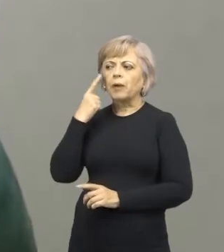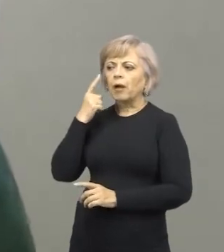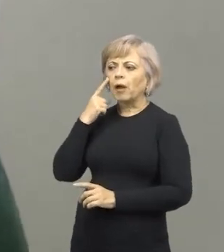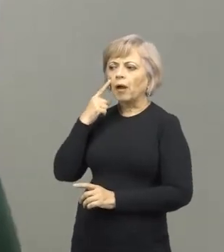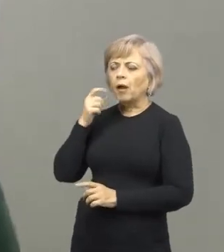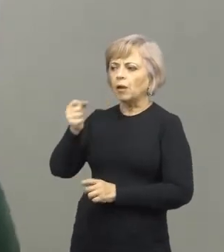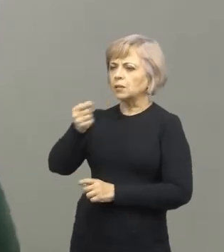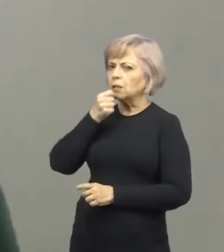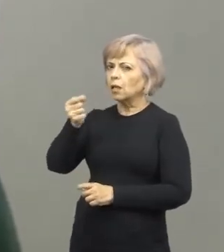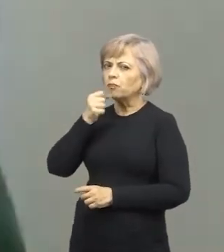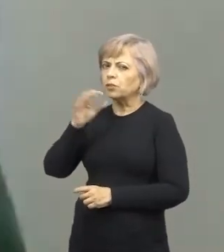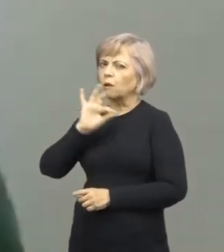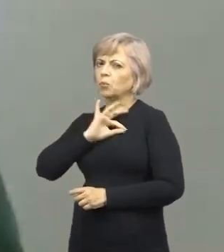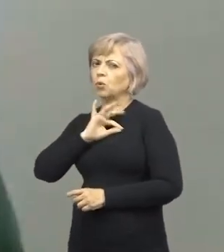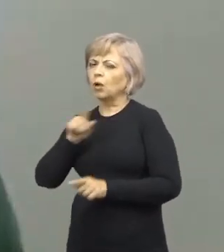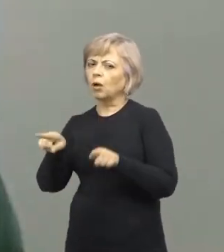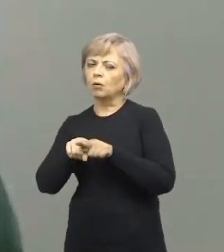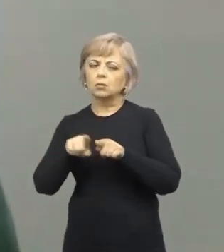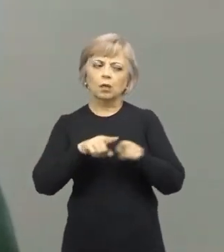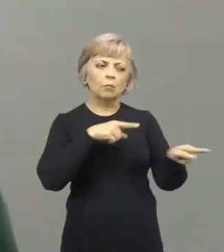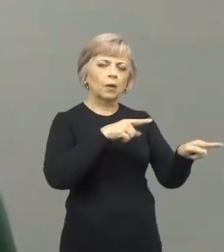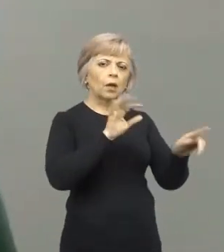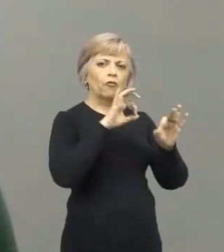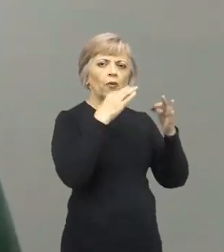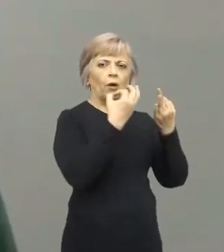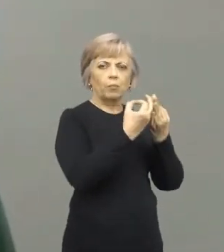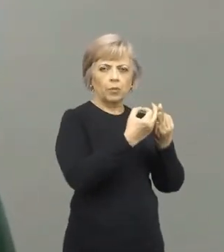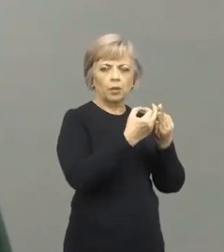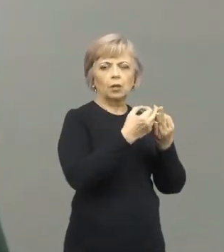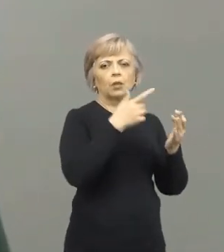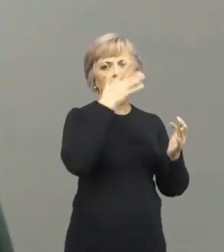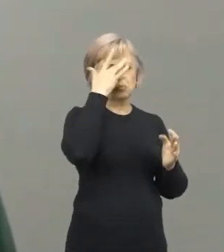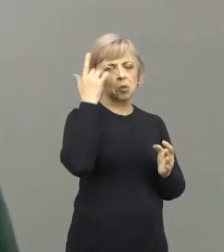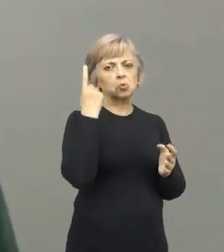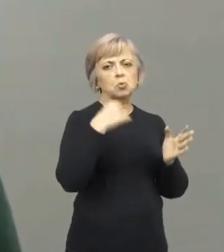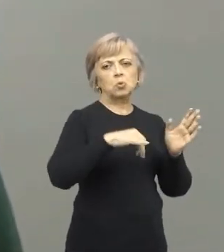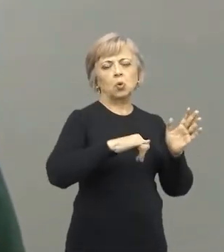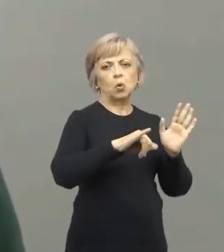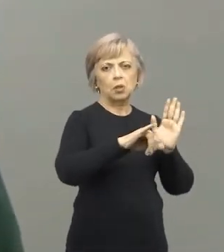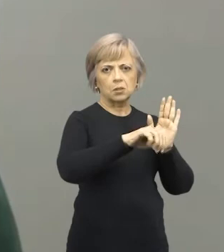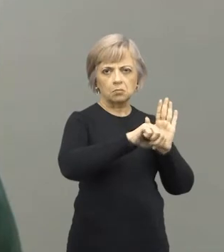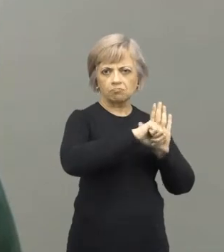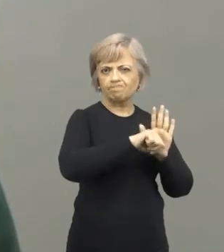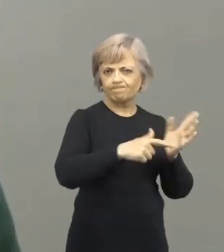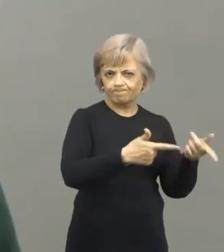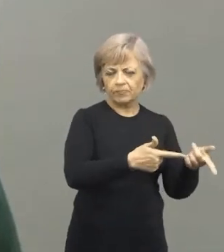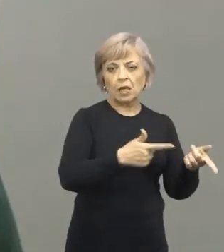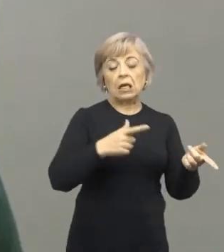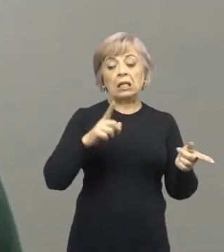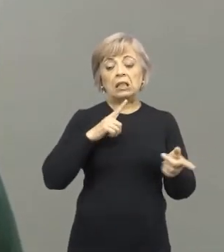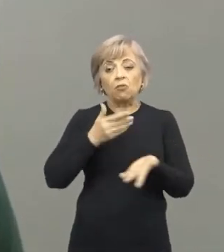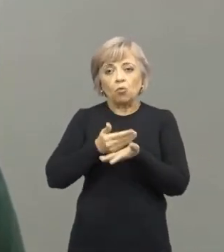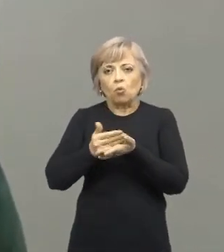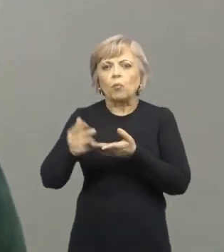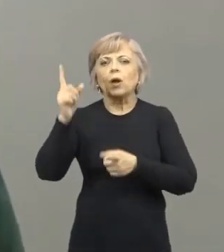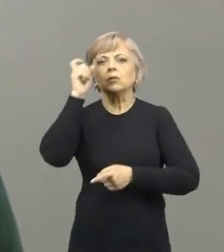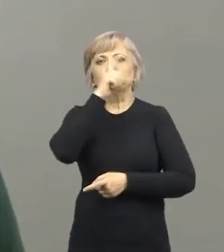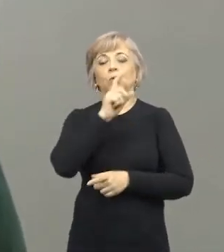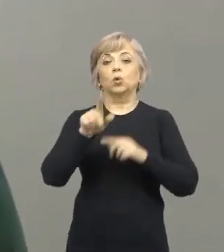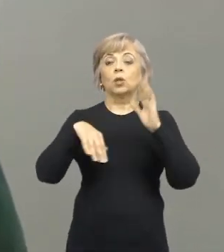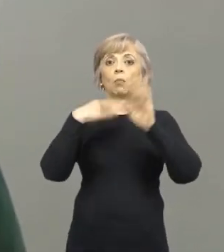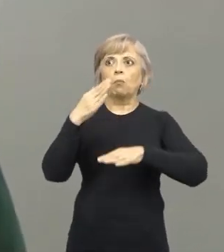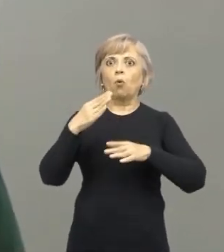quanto familiares de vítimas, enfim, eventuais testemunhas. Então, houve uma dificuldade inicial e depois criamos